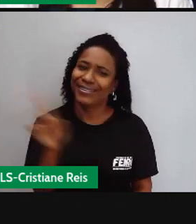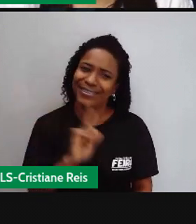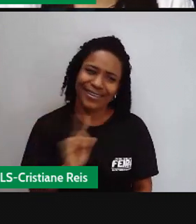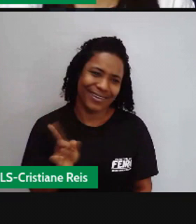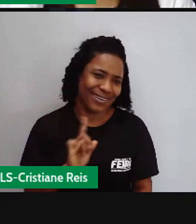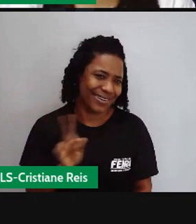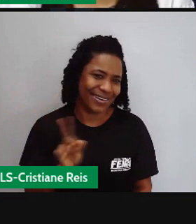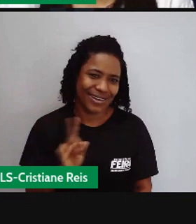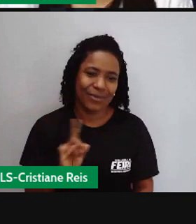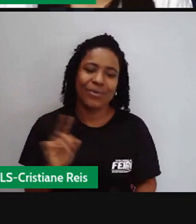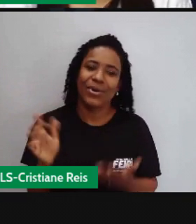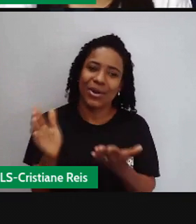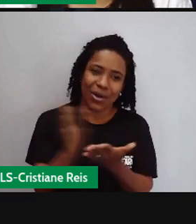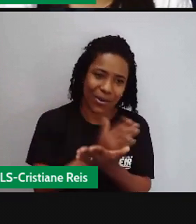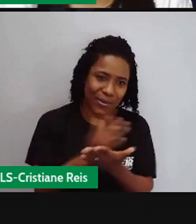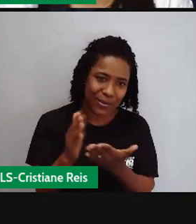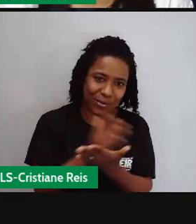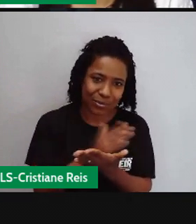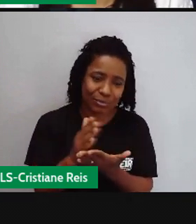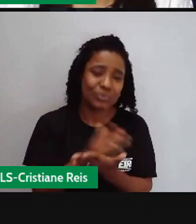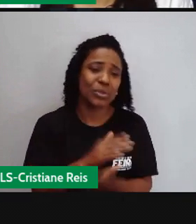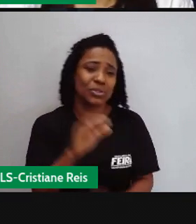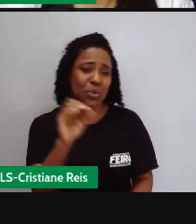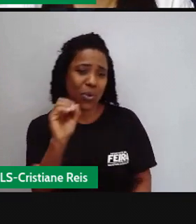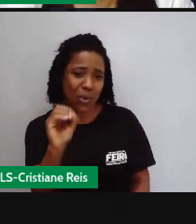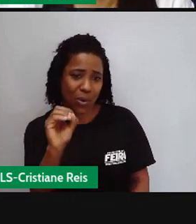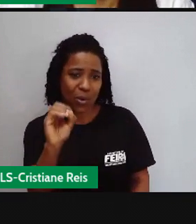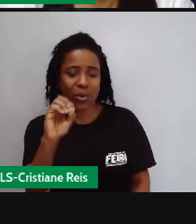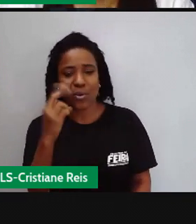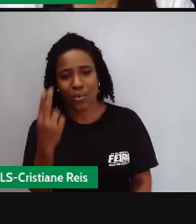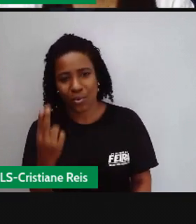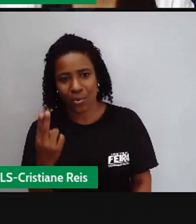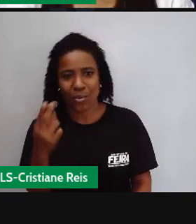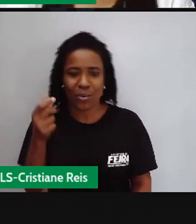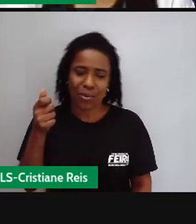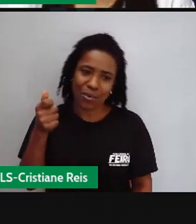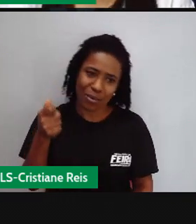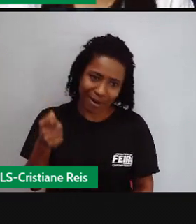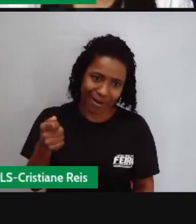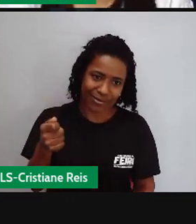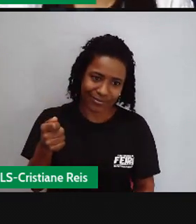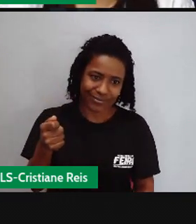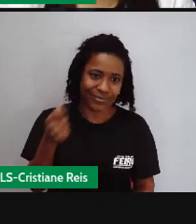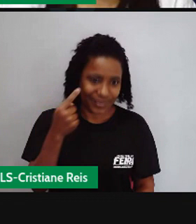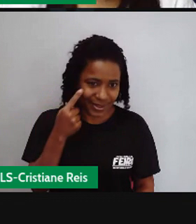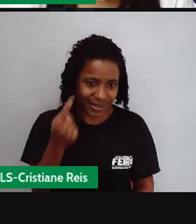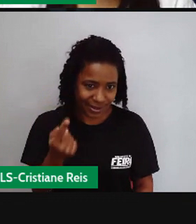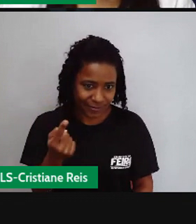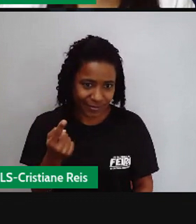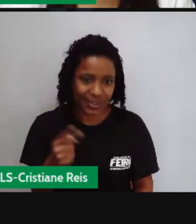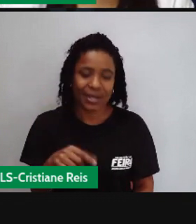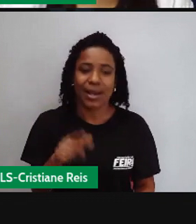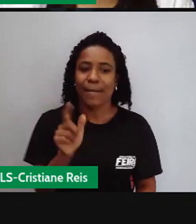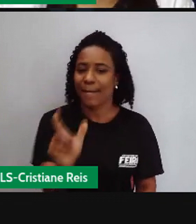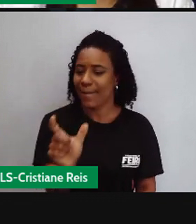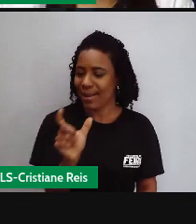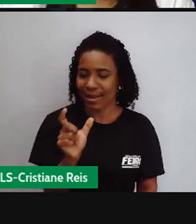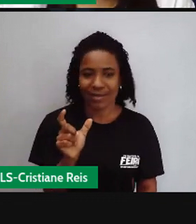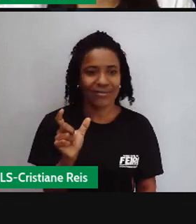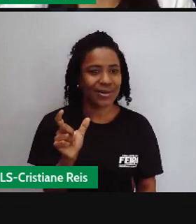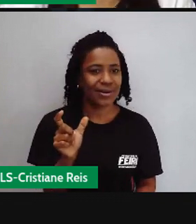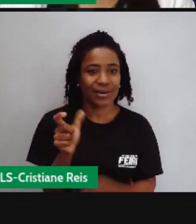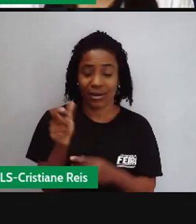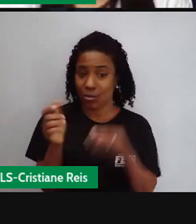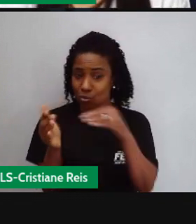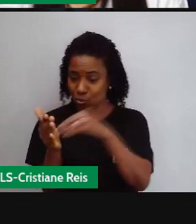né? Além do A e do O. Mas é importante observar aí que as palavras que terminam em A, né, em sua